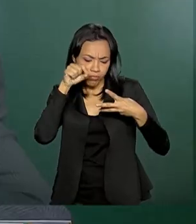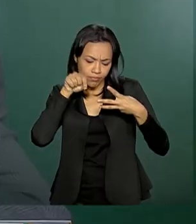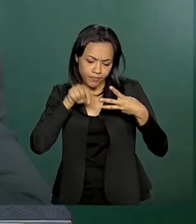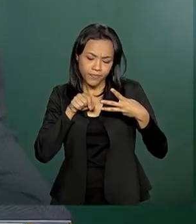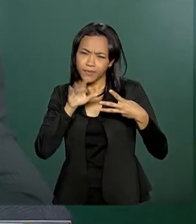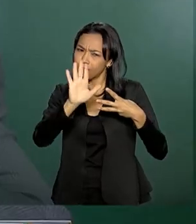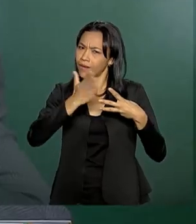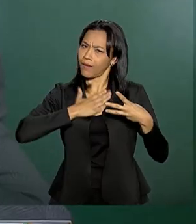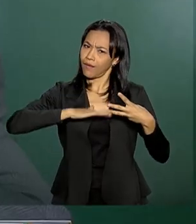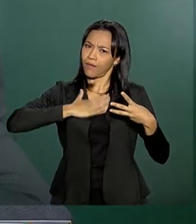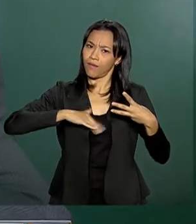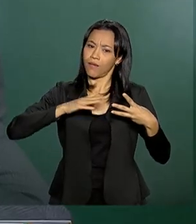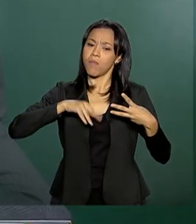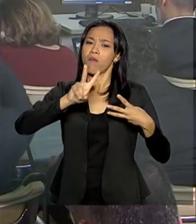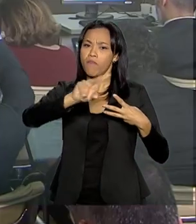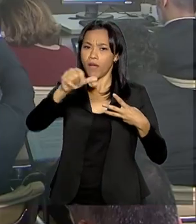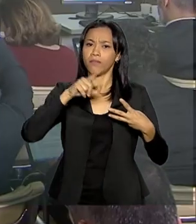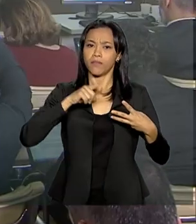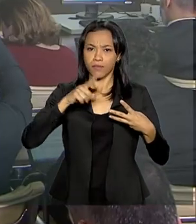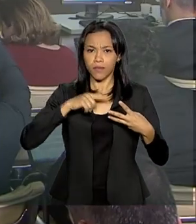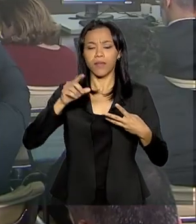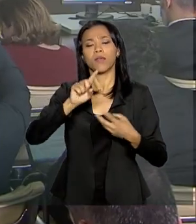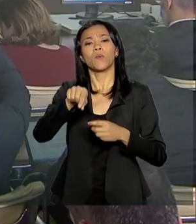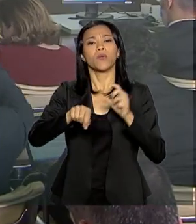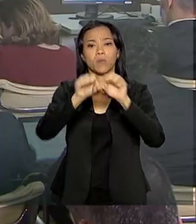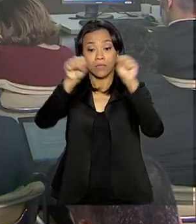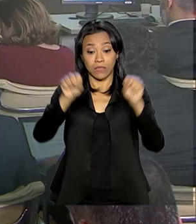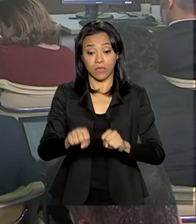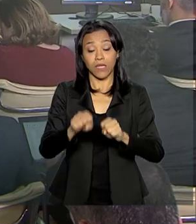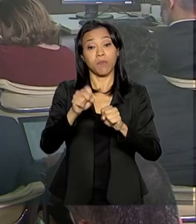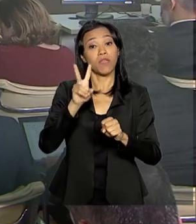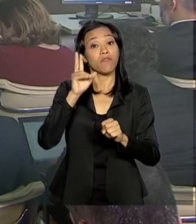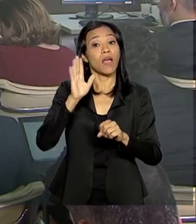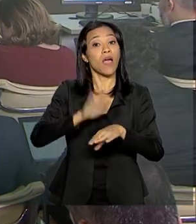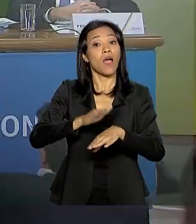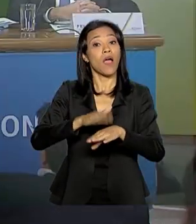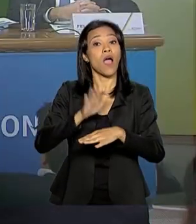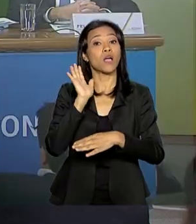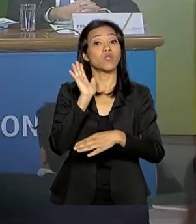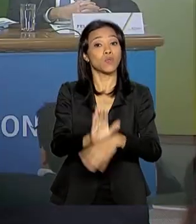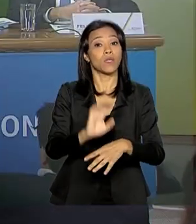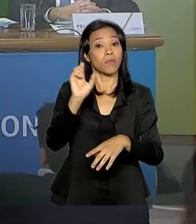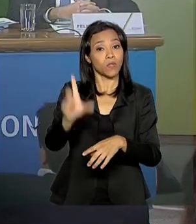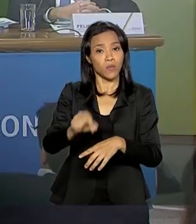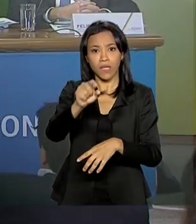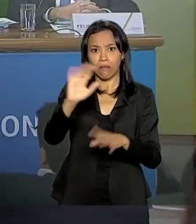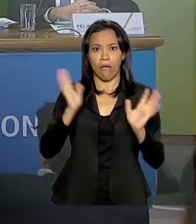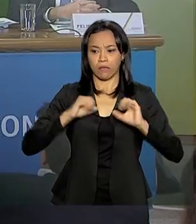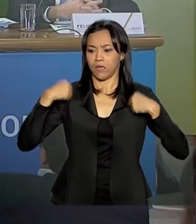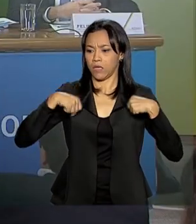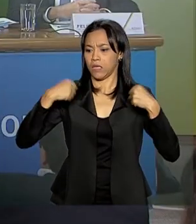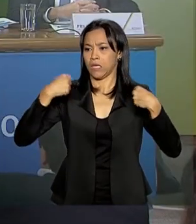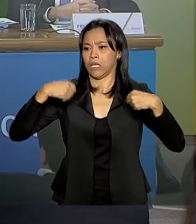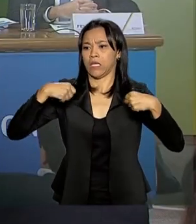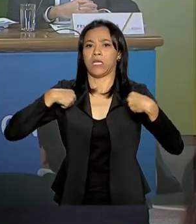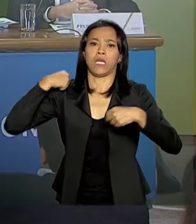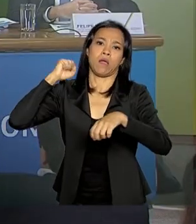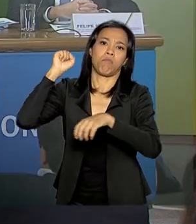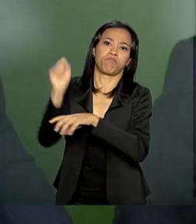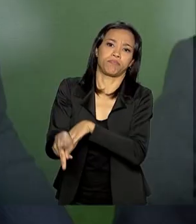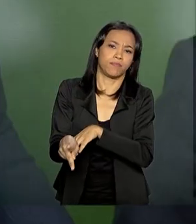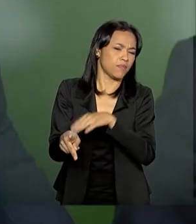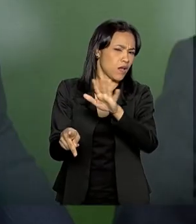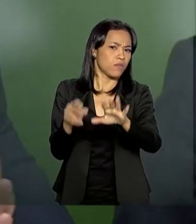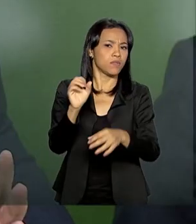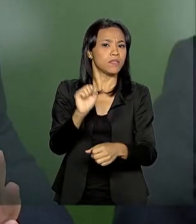Fique tranquilo. Um simulador vai ajudar na escolha. E nada de correr até o INSS. Em alguns casos, esperar pela